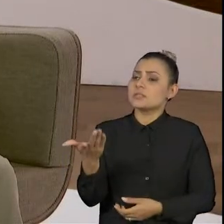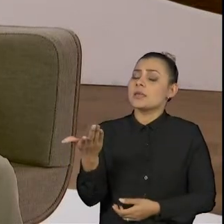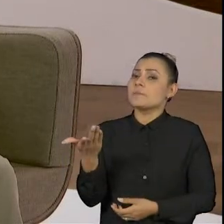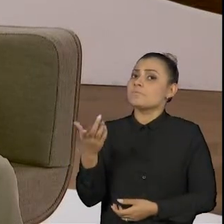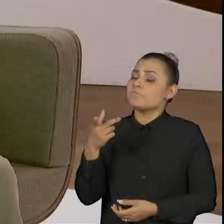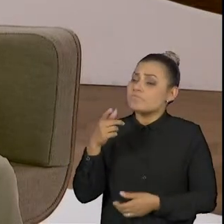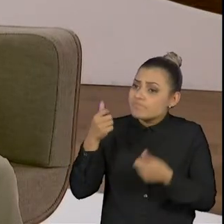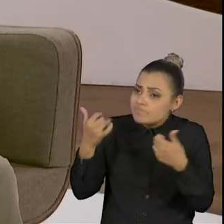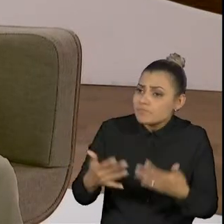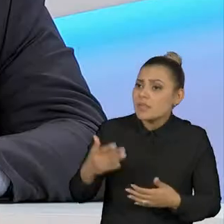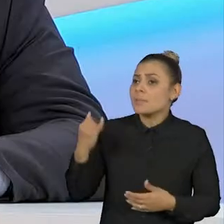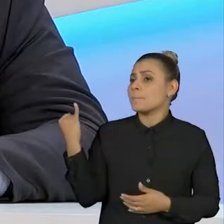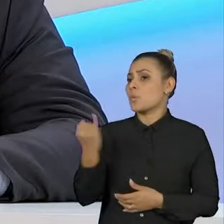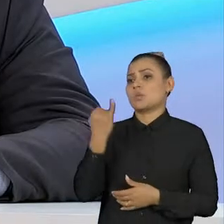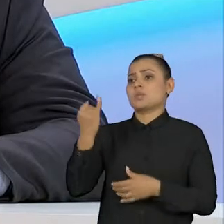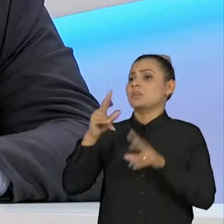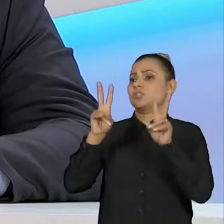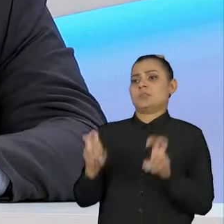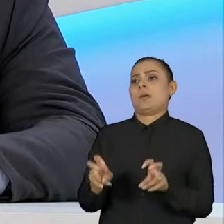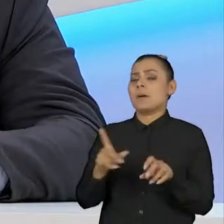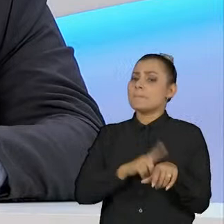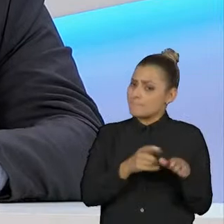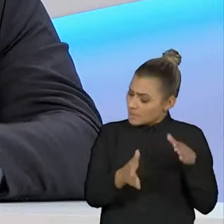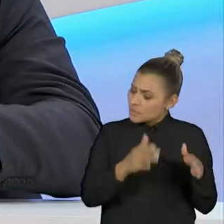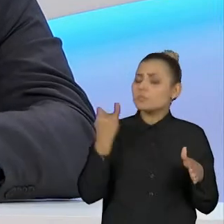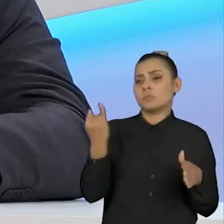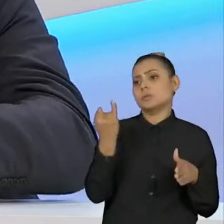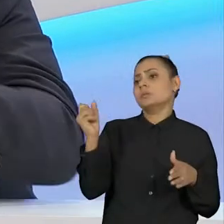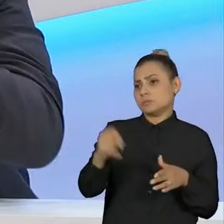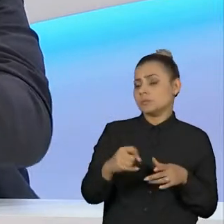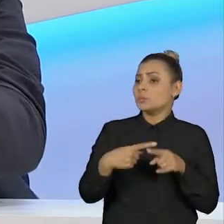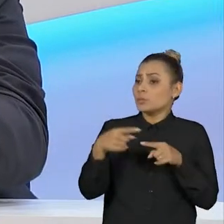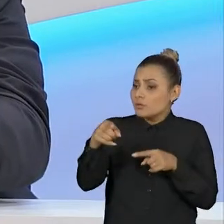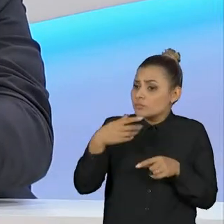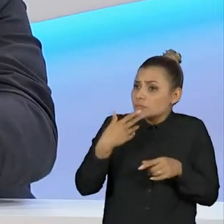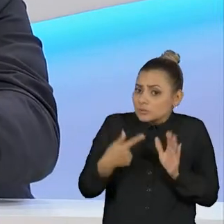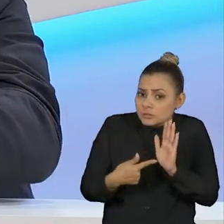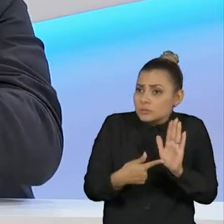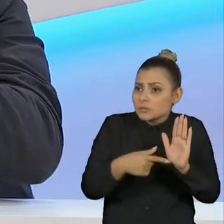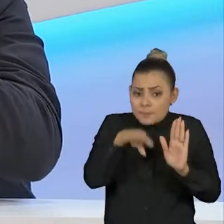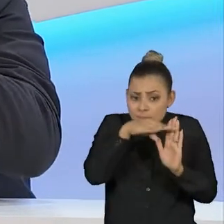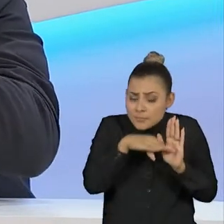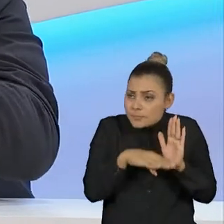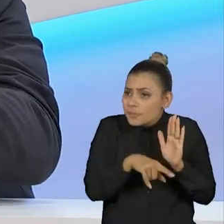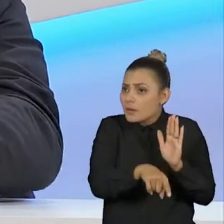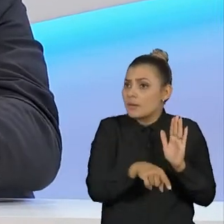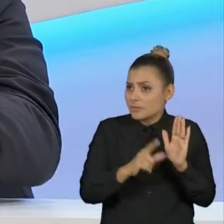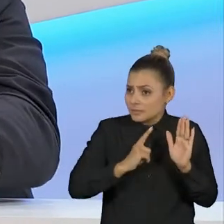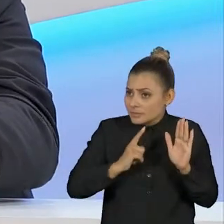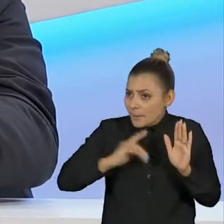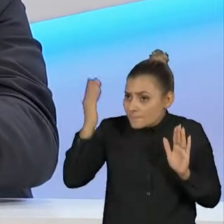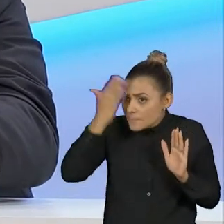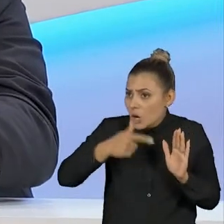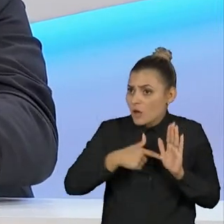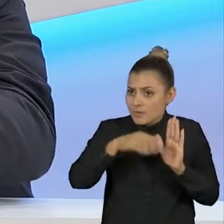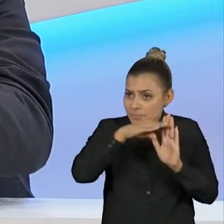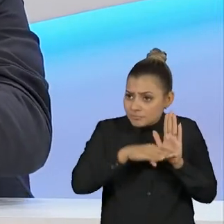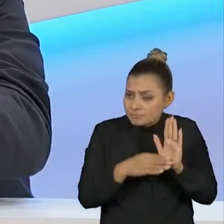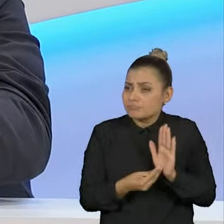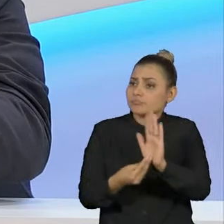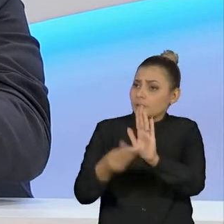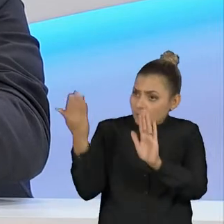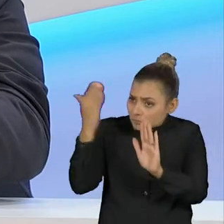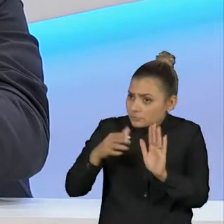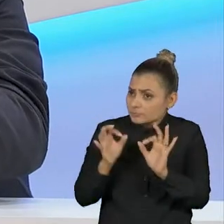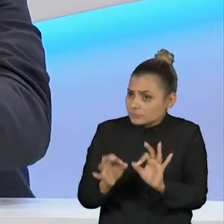considera importante abordar esse período, se o senhor vê condições de abordá-lo, se tem referência histórica suficiente para